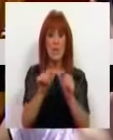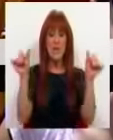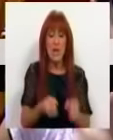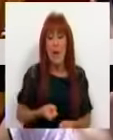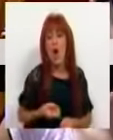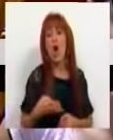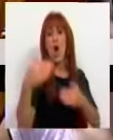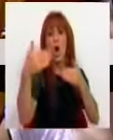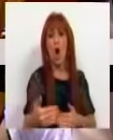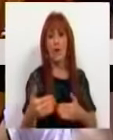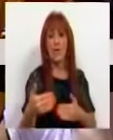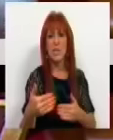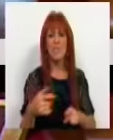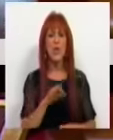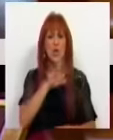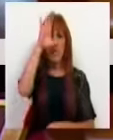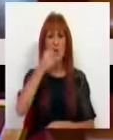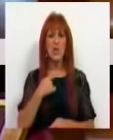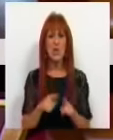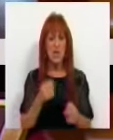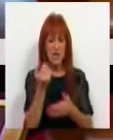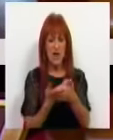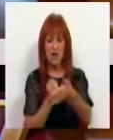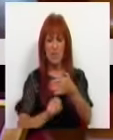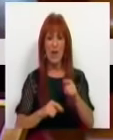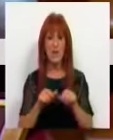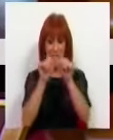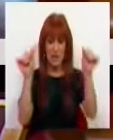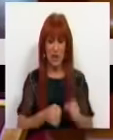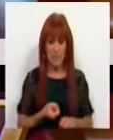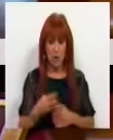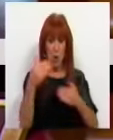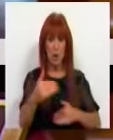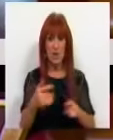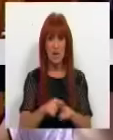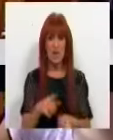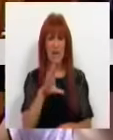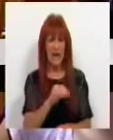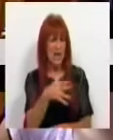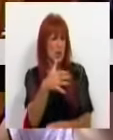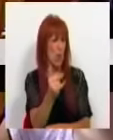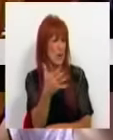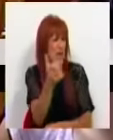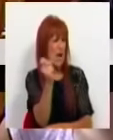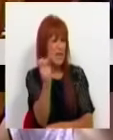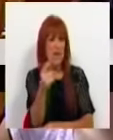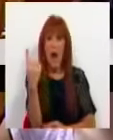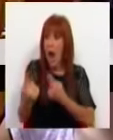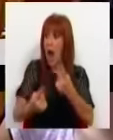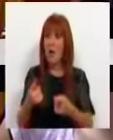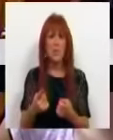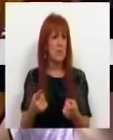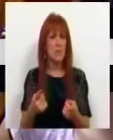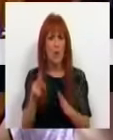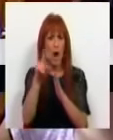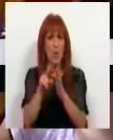de cotas. E, Sr. Ministro, nós temos despachos para esse sistema de cotas que têm 10, 12, 15 anos e, em alguns casos, não